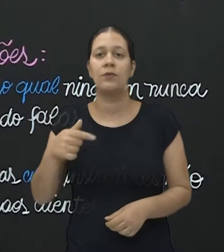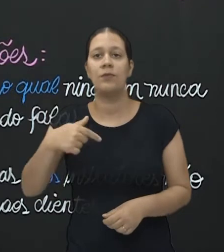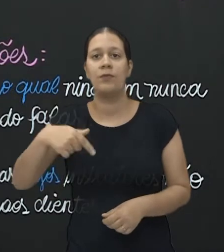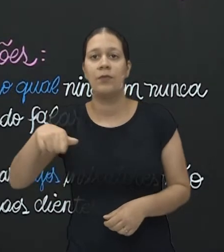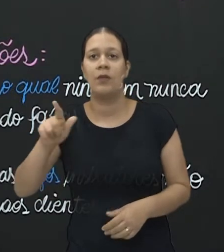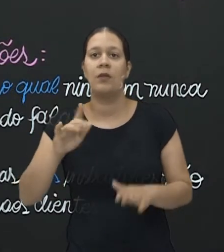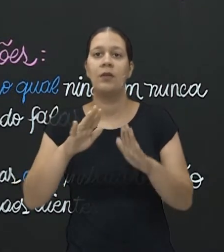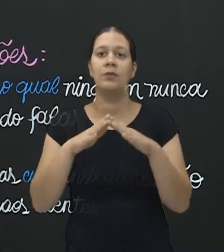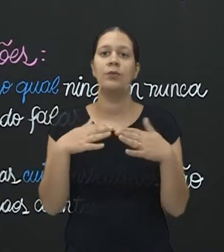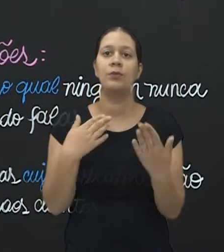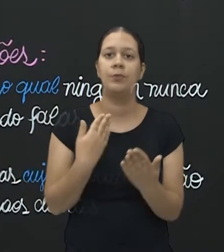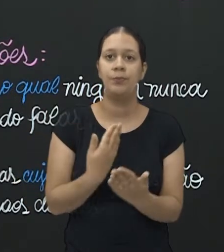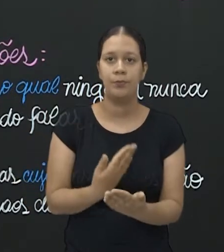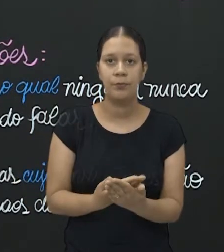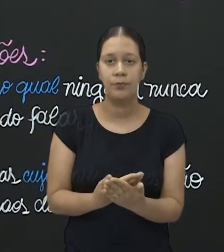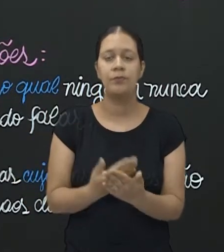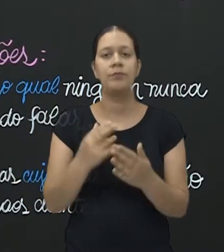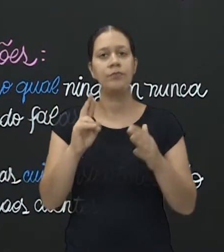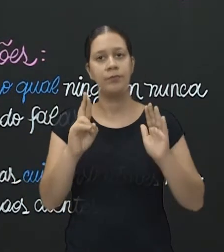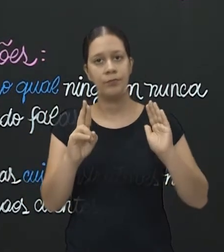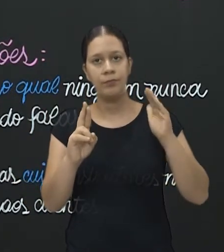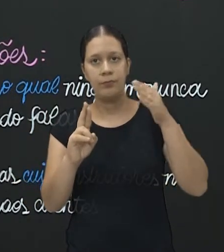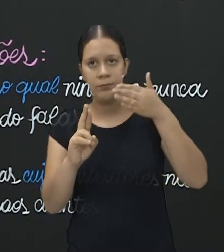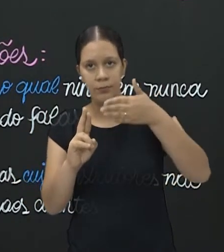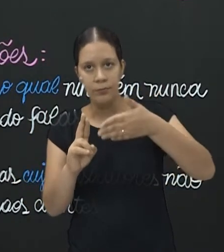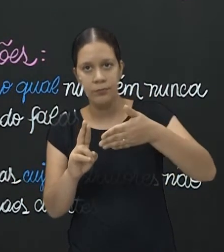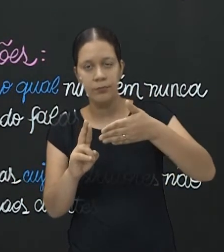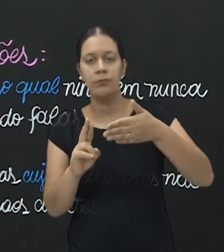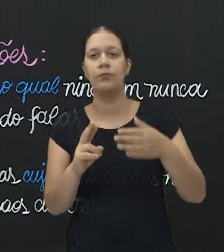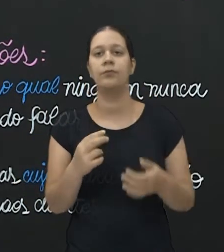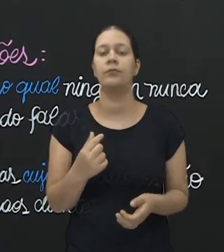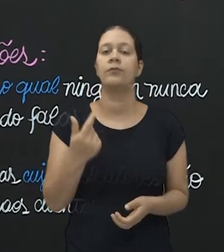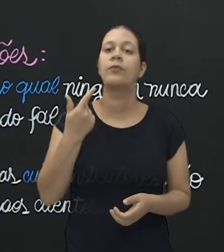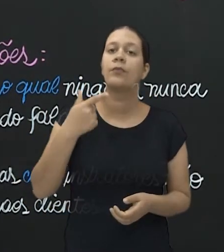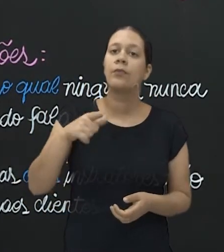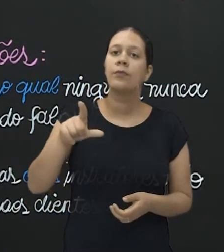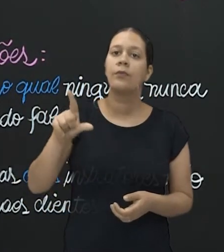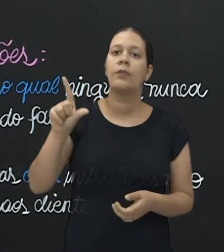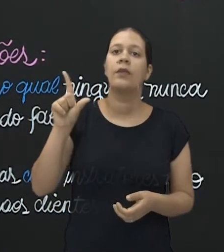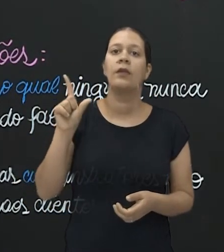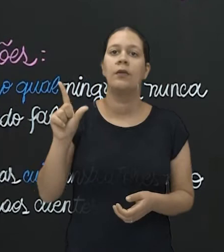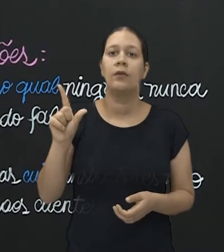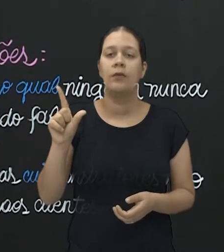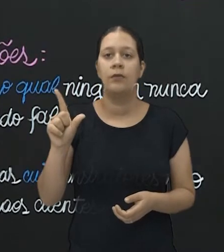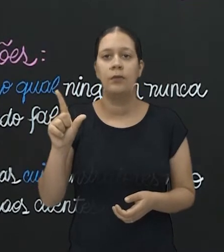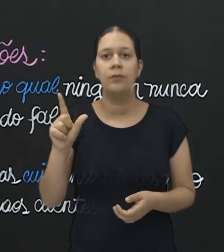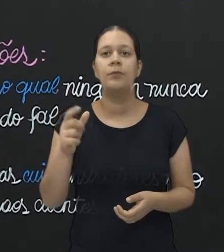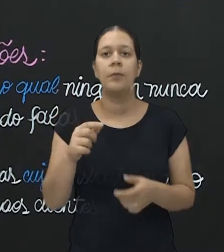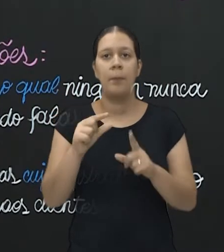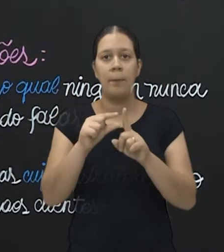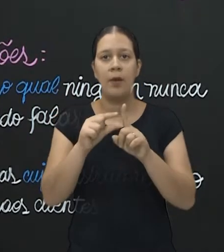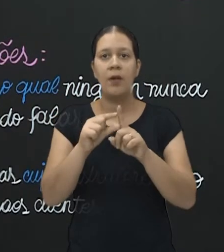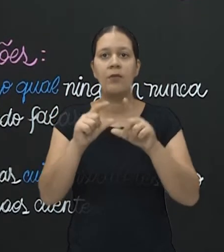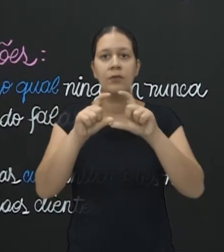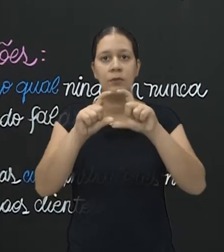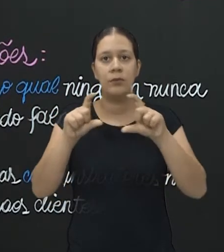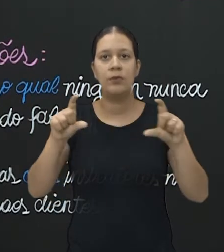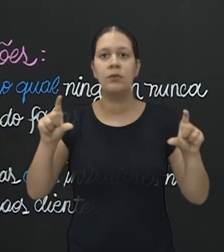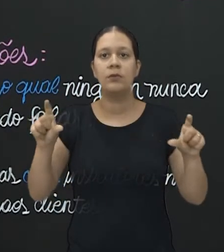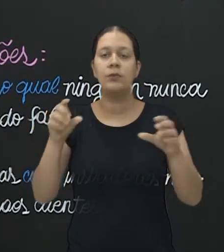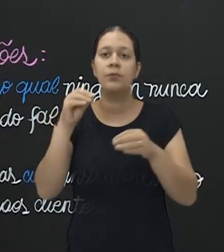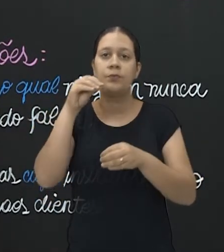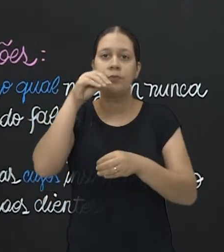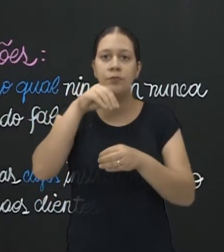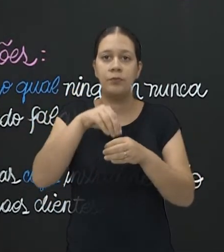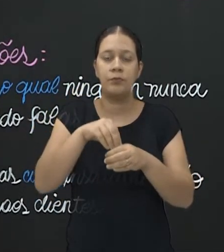nesse caso, quando aí também tem uma referência a uma outra questão, uma outra palavra dentro da oração. No